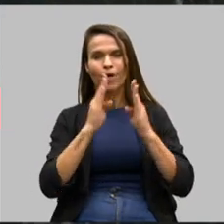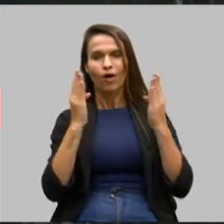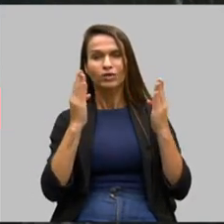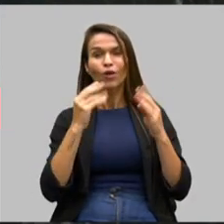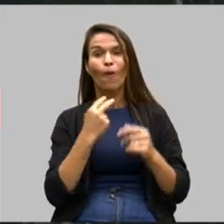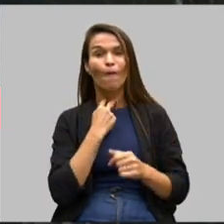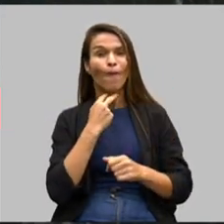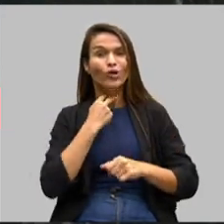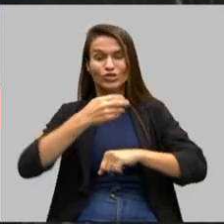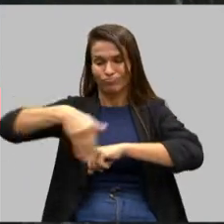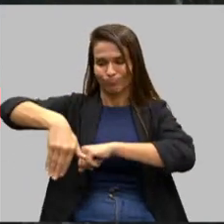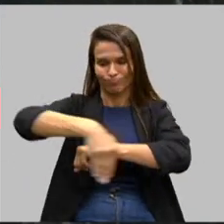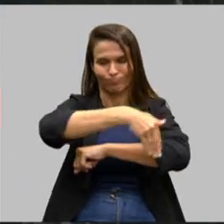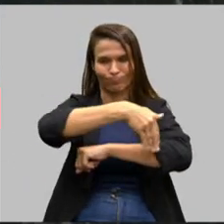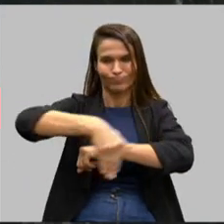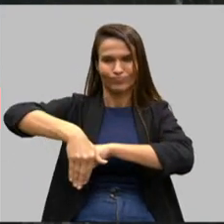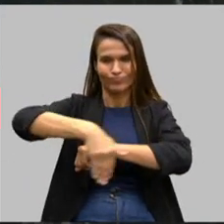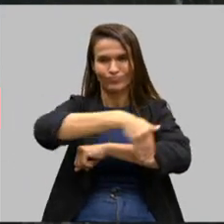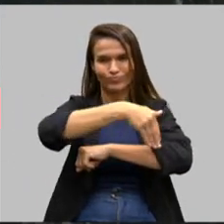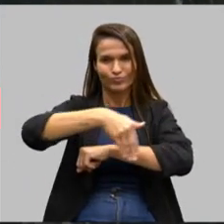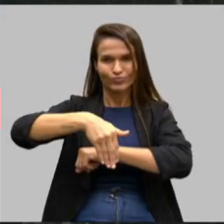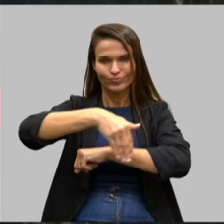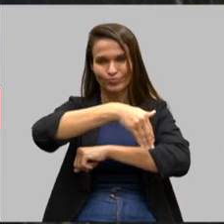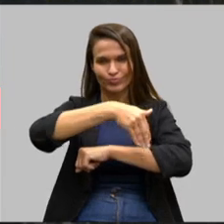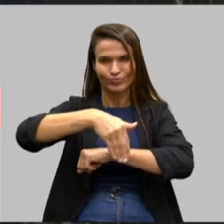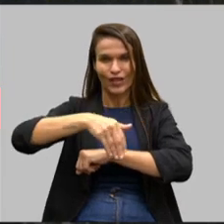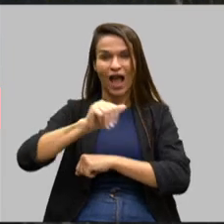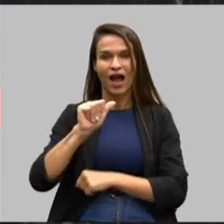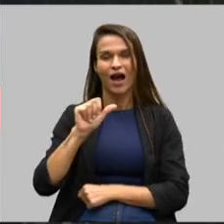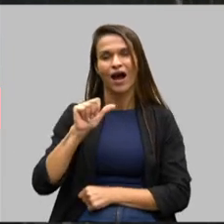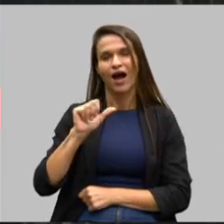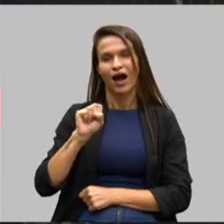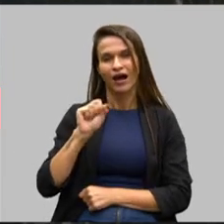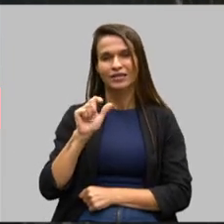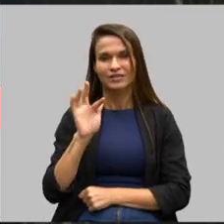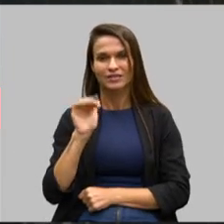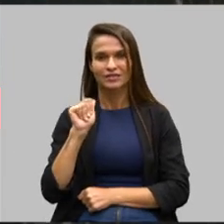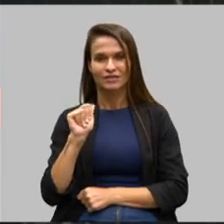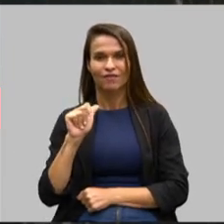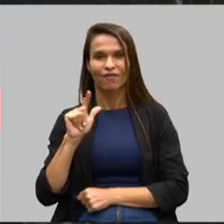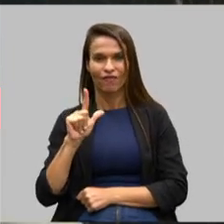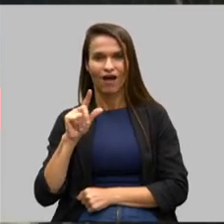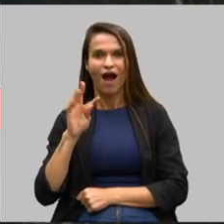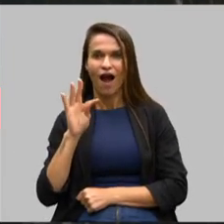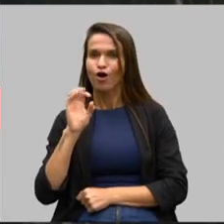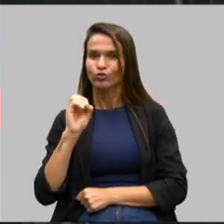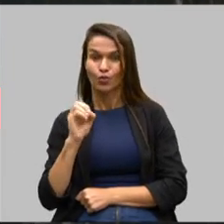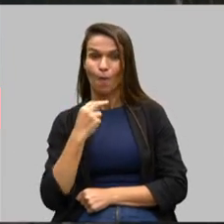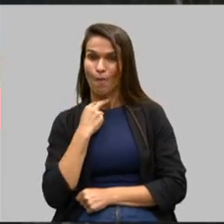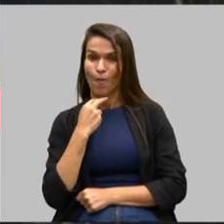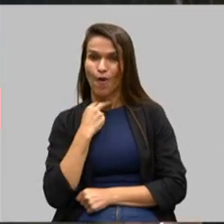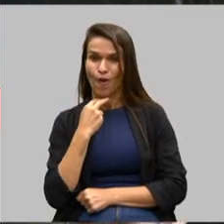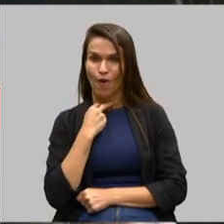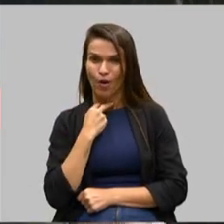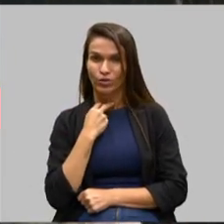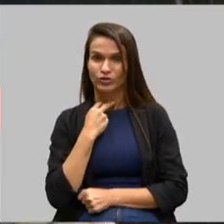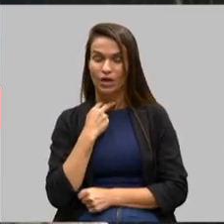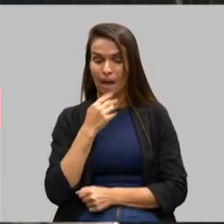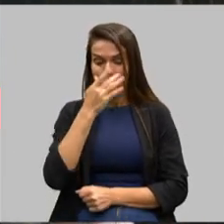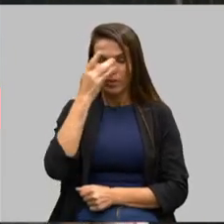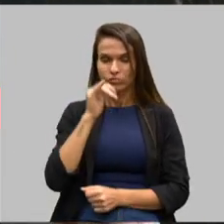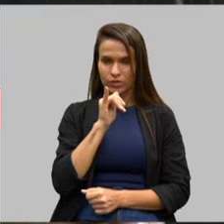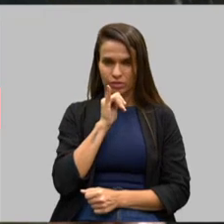asfalto. Na porta de hospital, por exemplo, tem que ter um calçamento. A pessoa saiu de dentro do hospital,